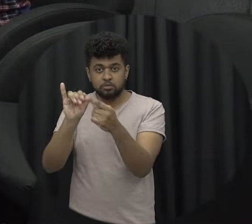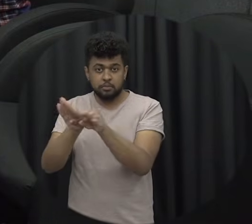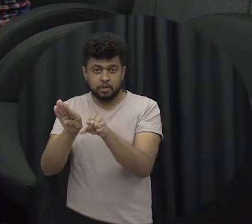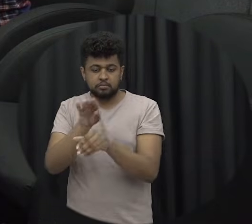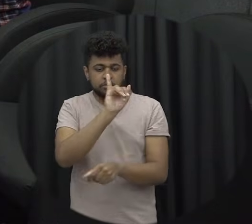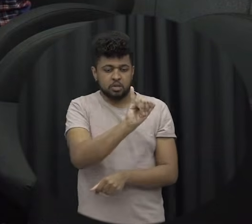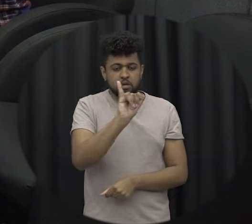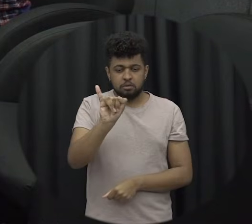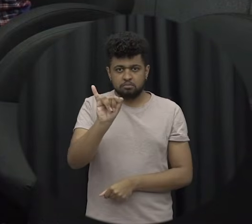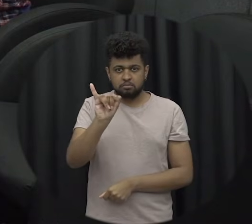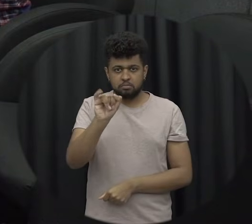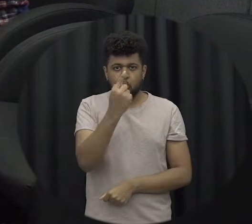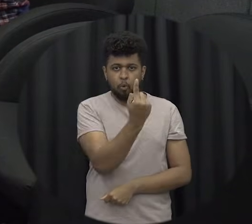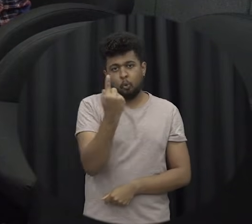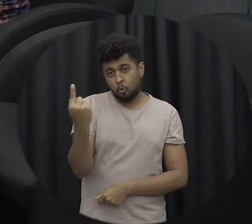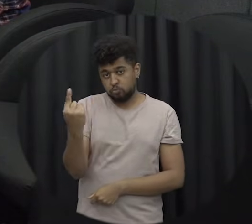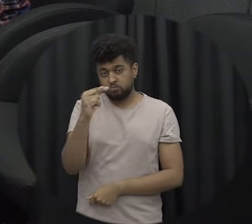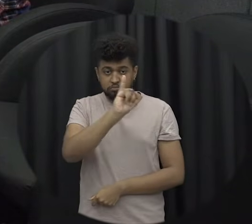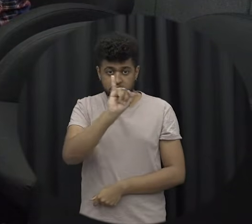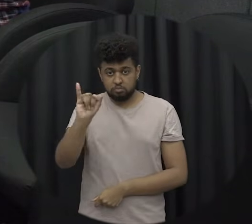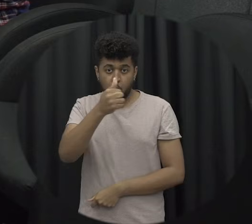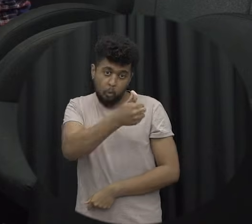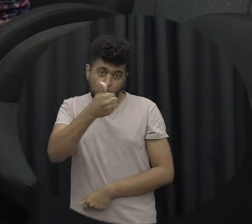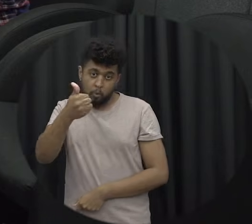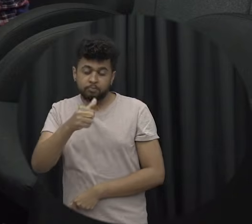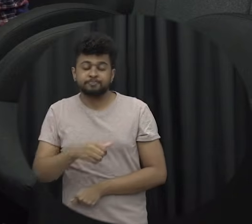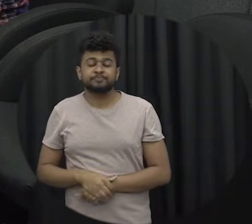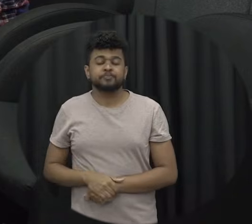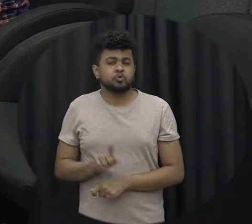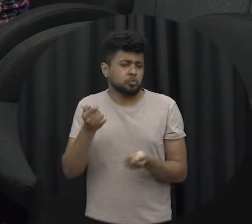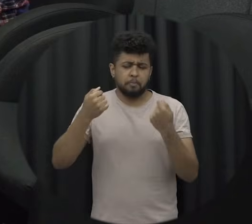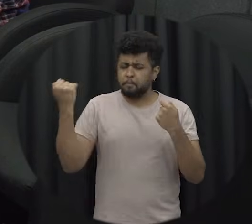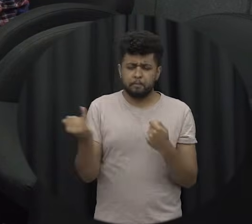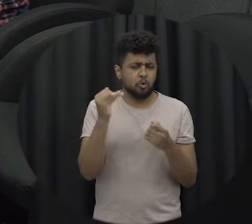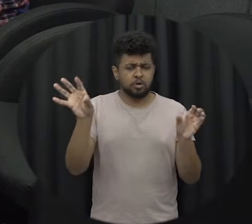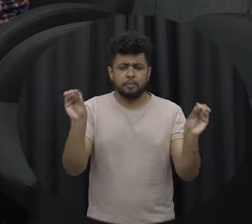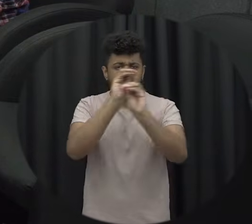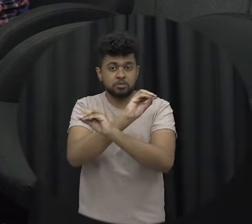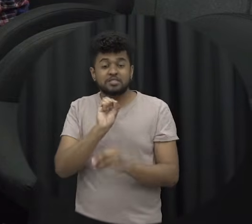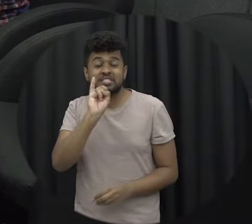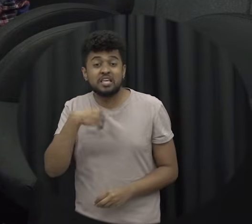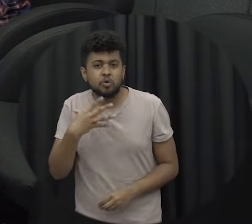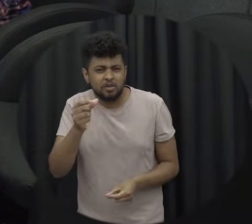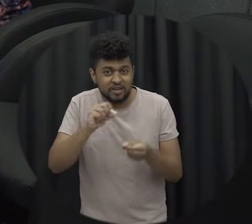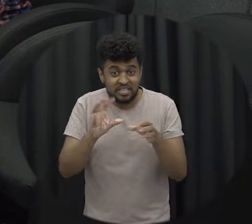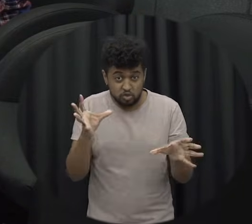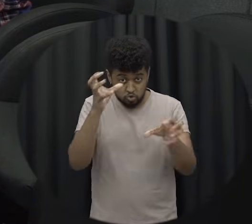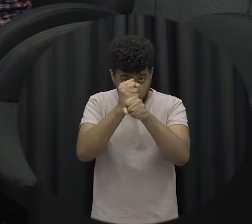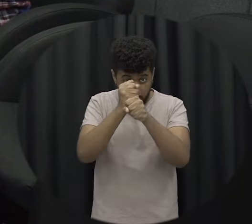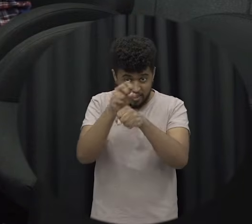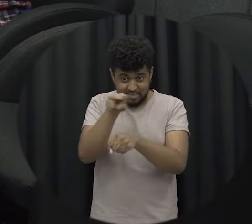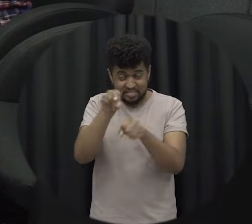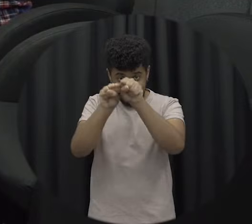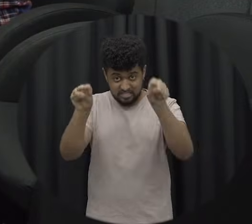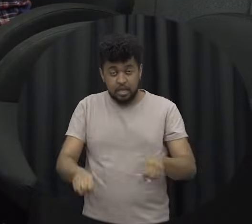deles. Na prática é isso. Se eu quiser fazer uma soma nesse sistema, né, eu tenho que